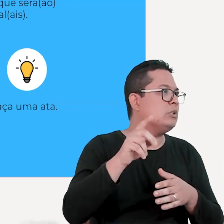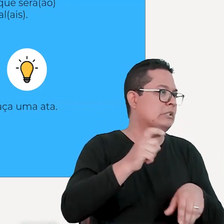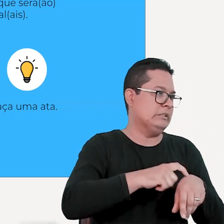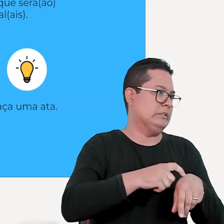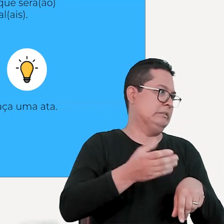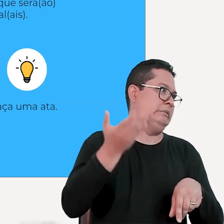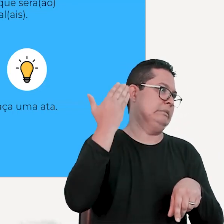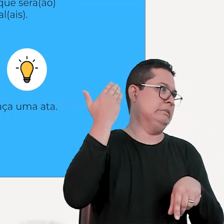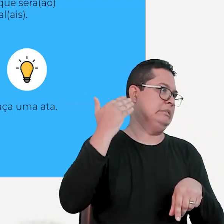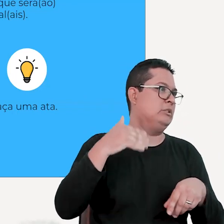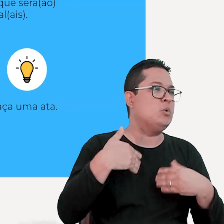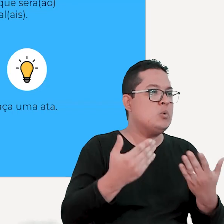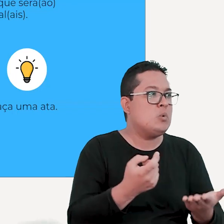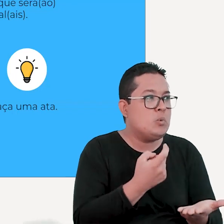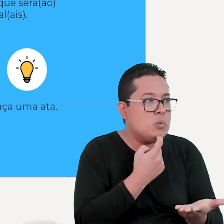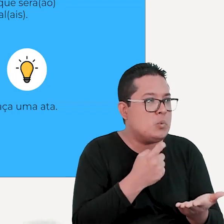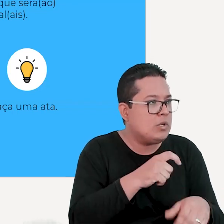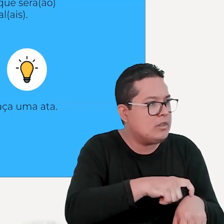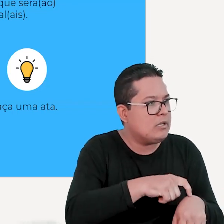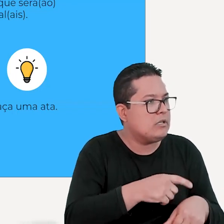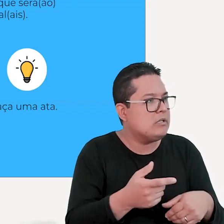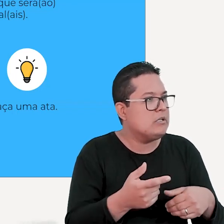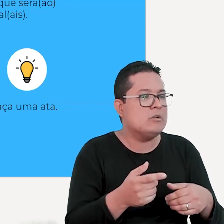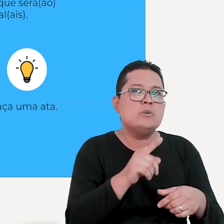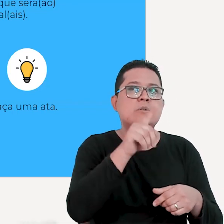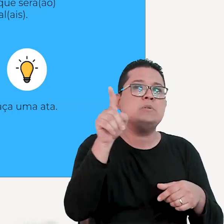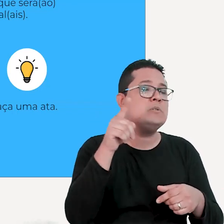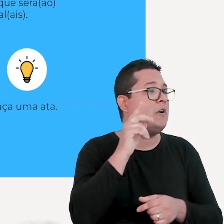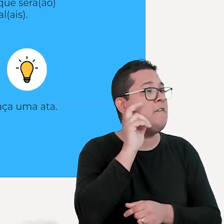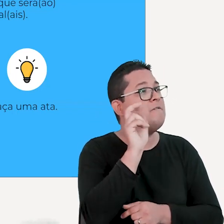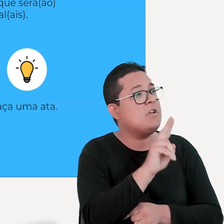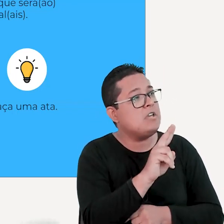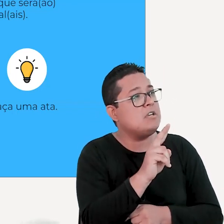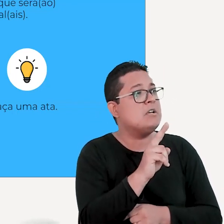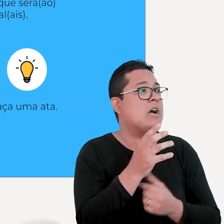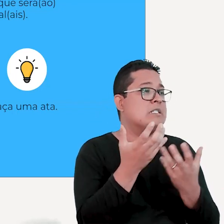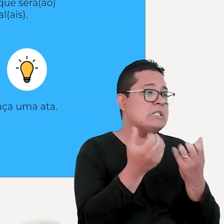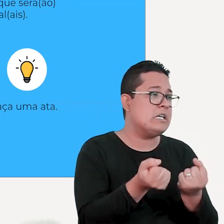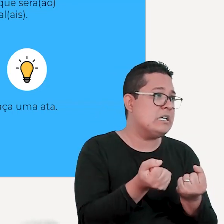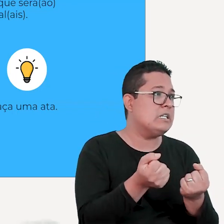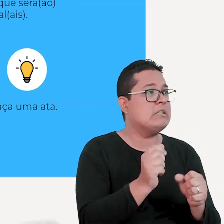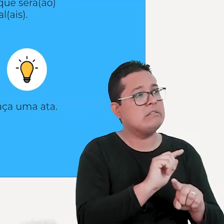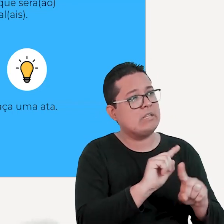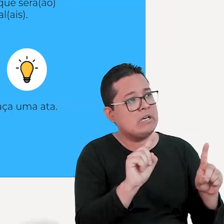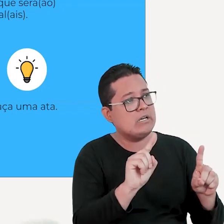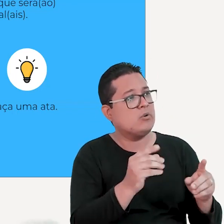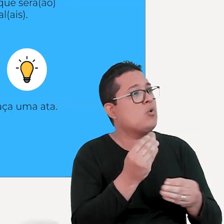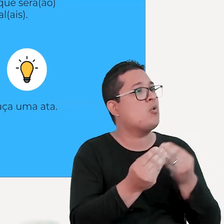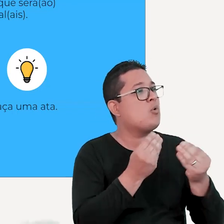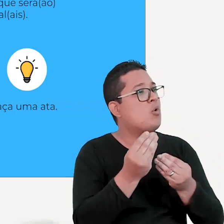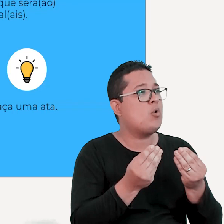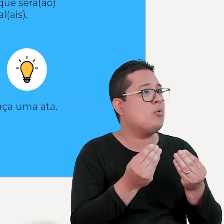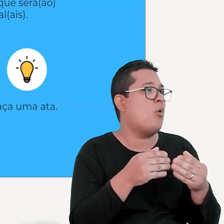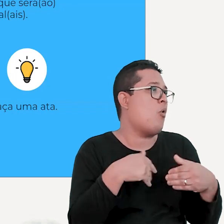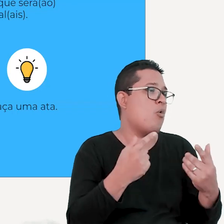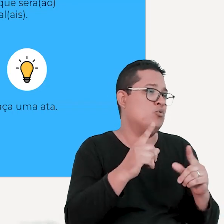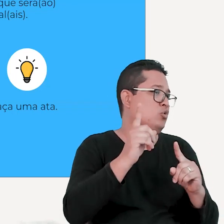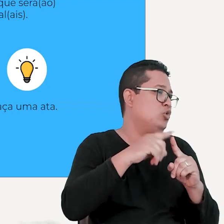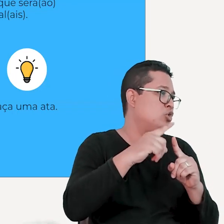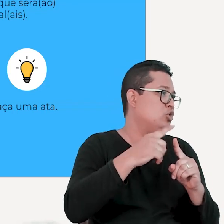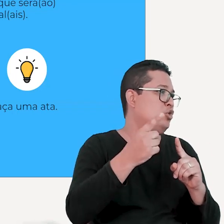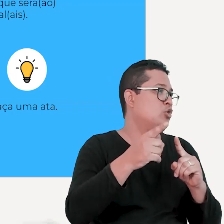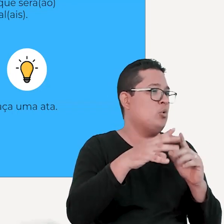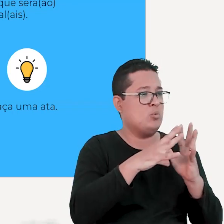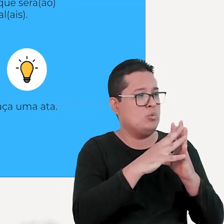e serviço, como ele foi visto pelo público, se ele foi bem aceito ou não. Não importa qual foi o tipo, o modelo